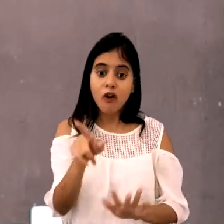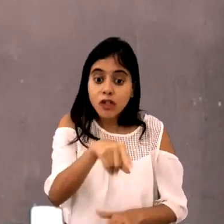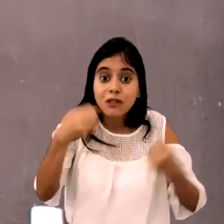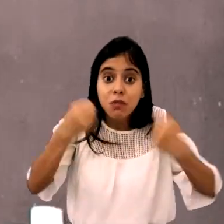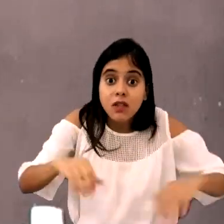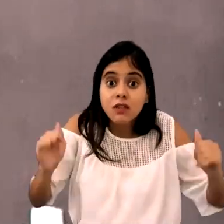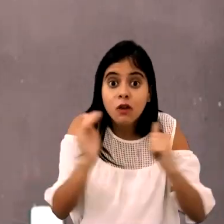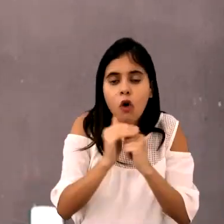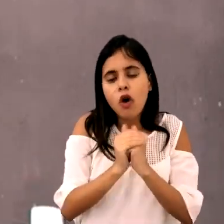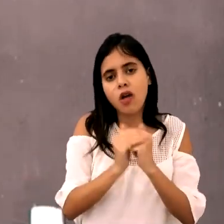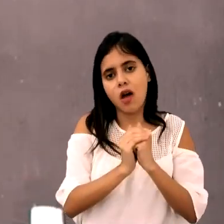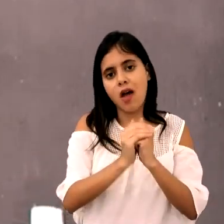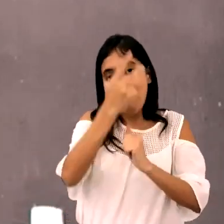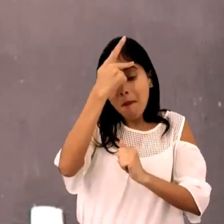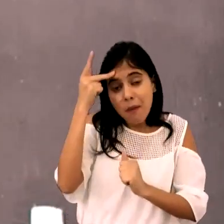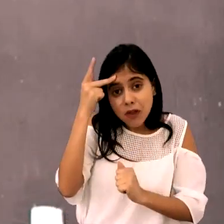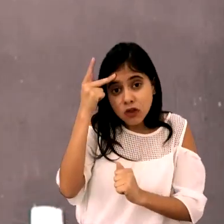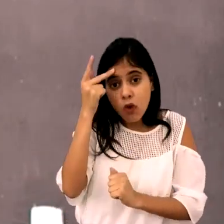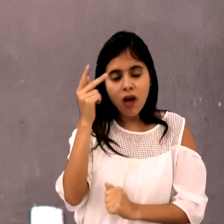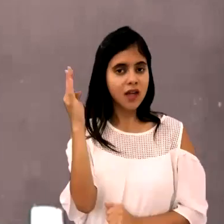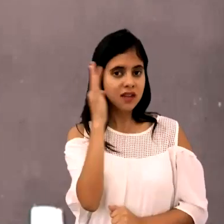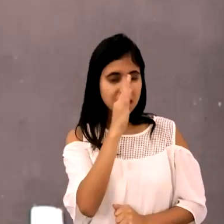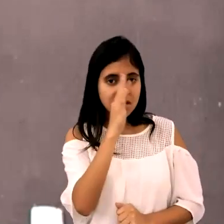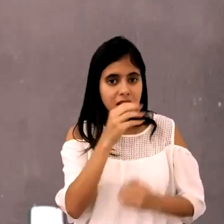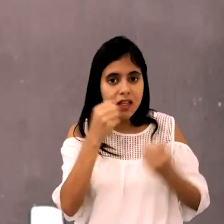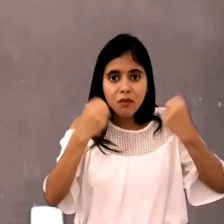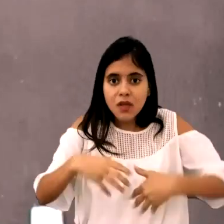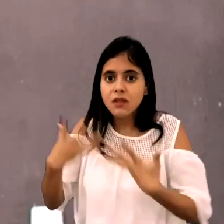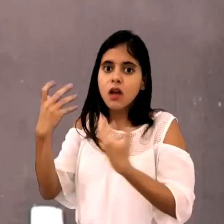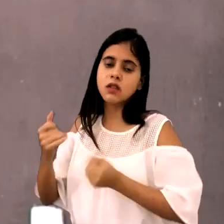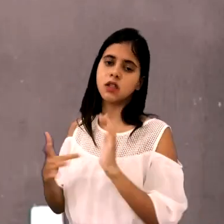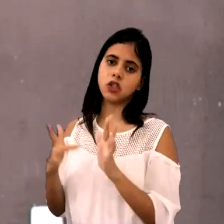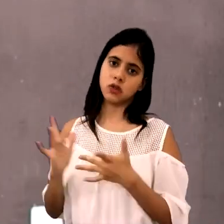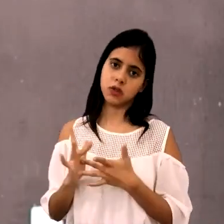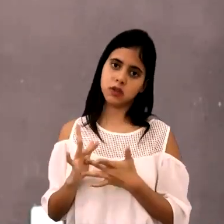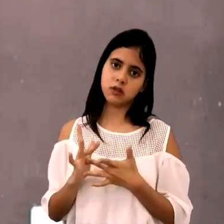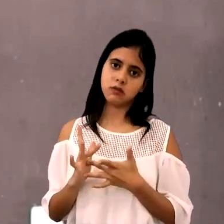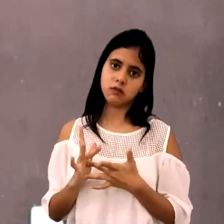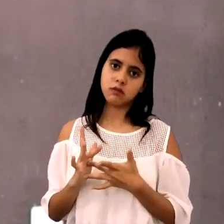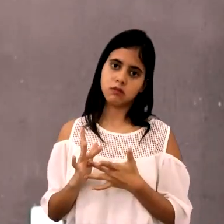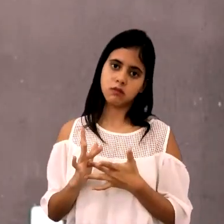Ore para que aquele que não conhece o Senhor passe a conhecer.